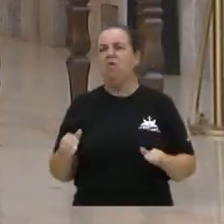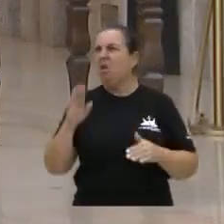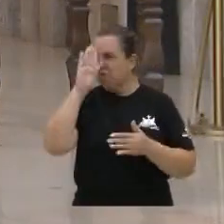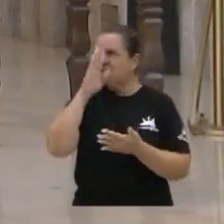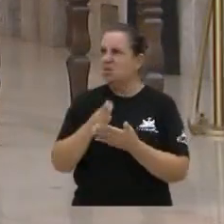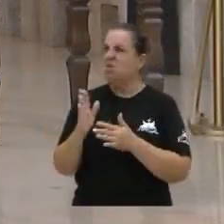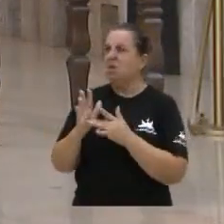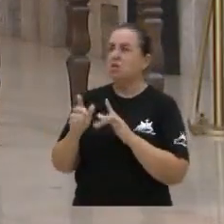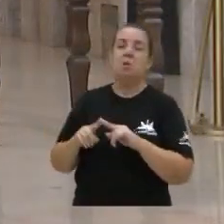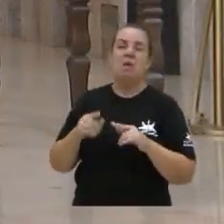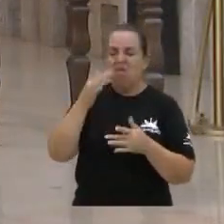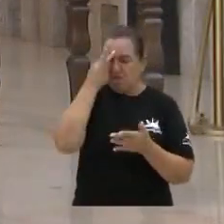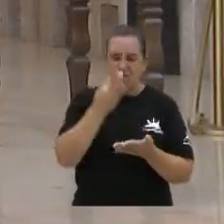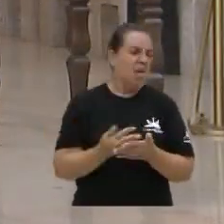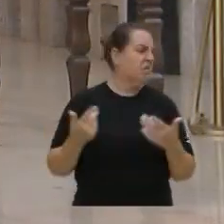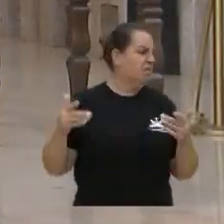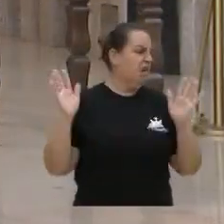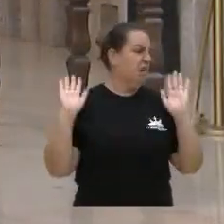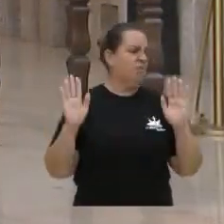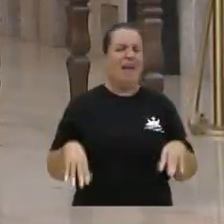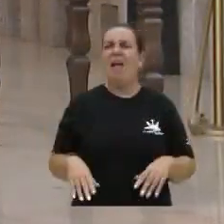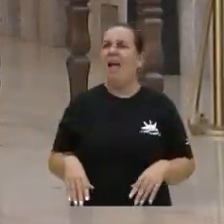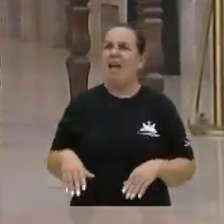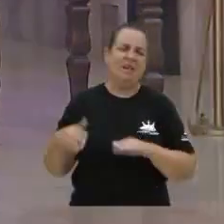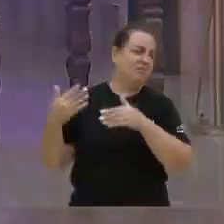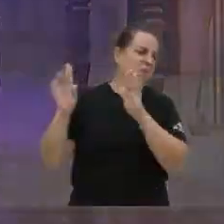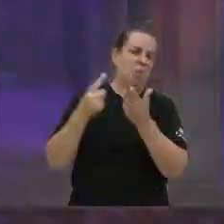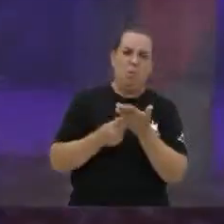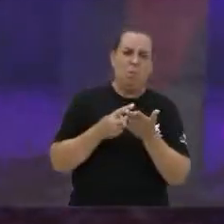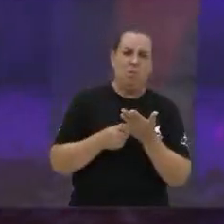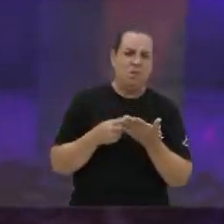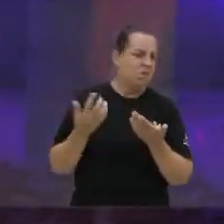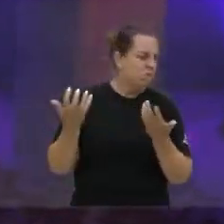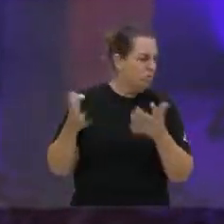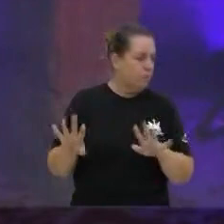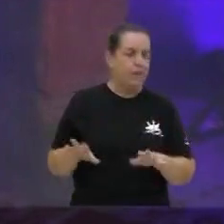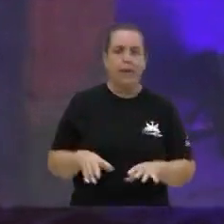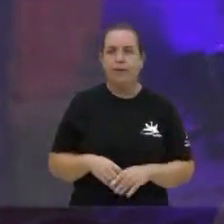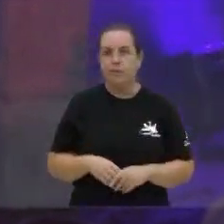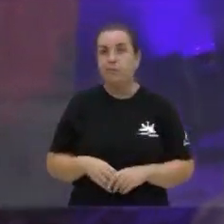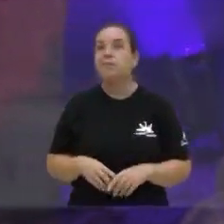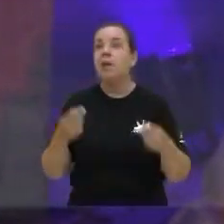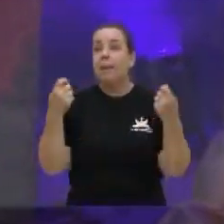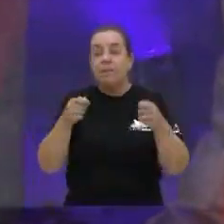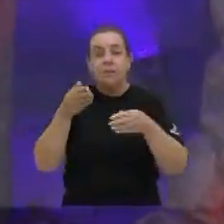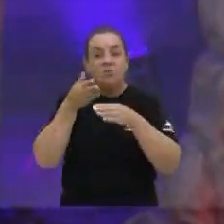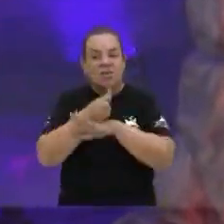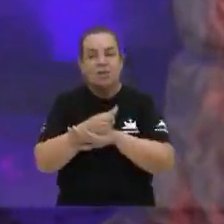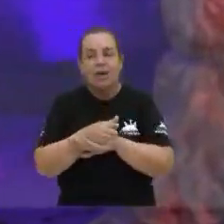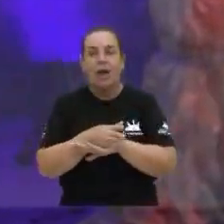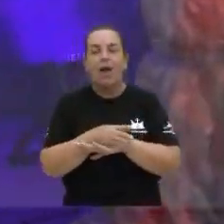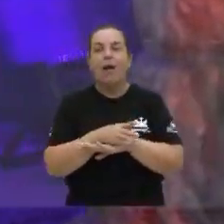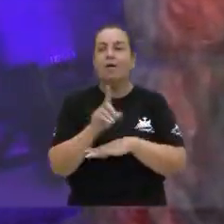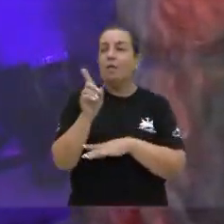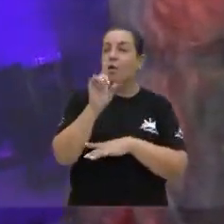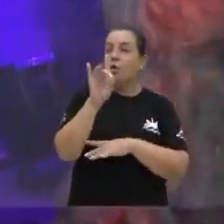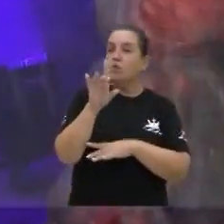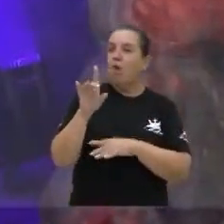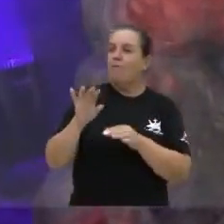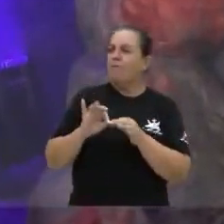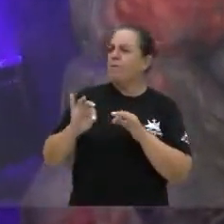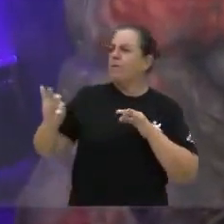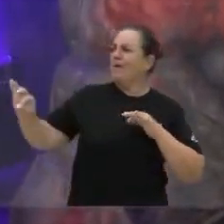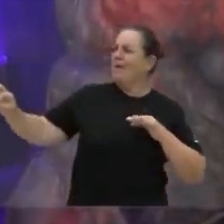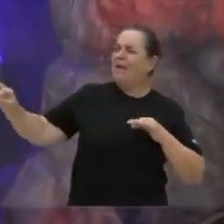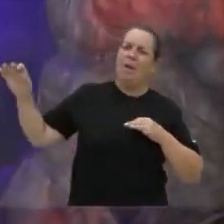não tenho fé. Eu creio no Cristo, mas não me comprometo. Tem que entrar. Não basta ver de longe.